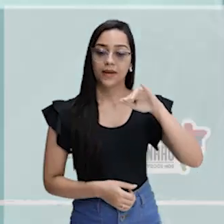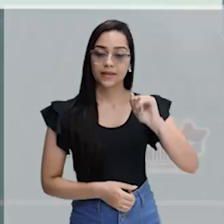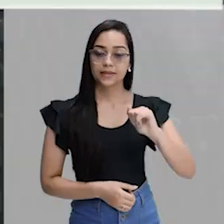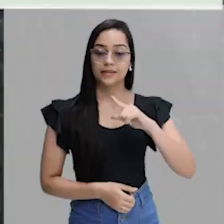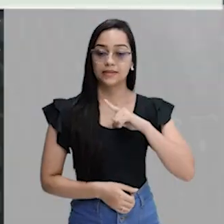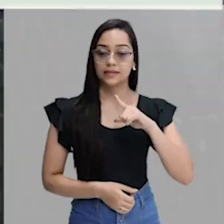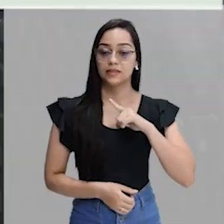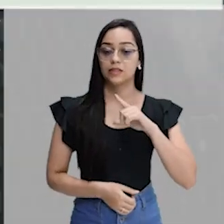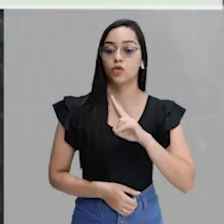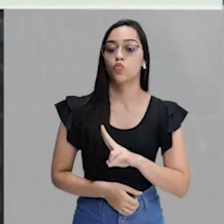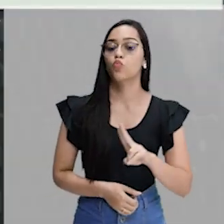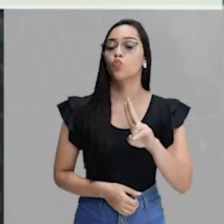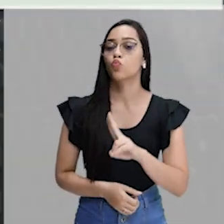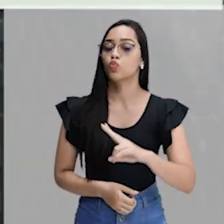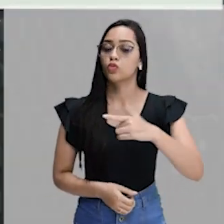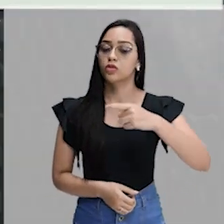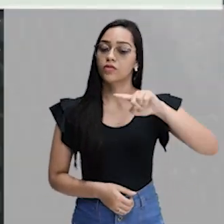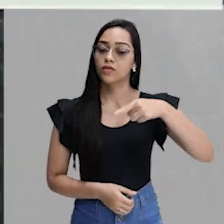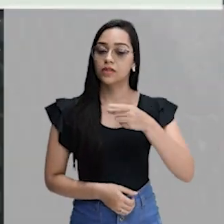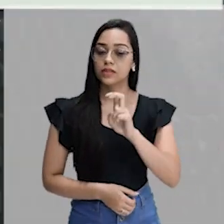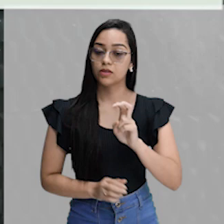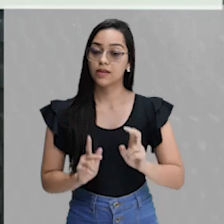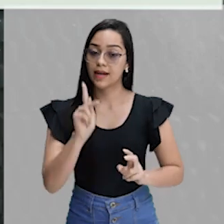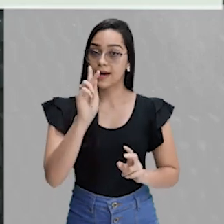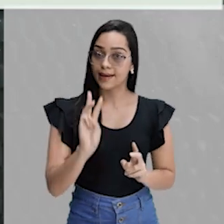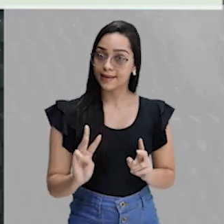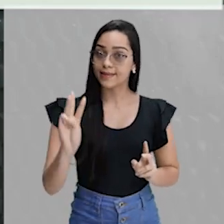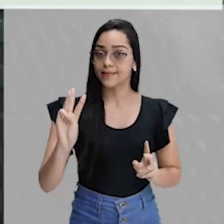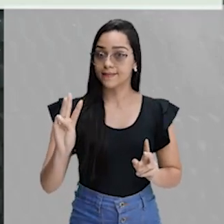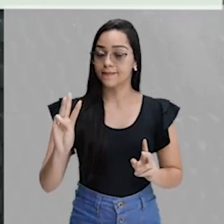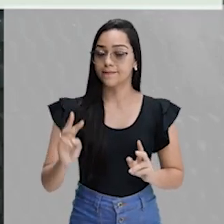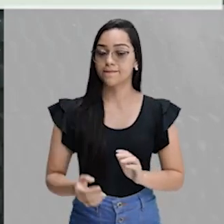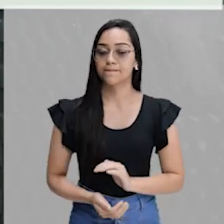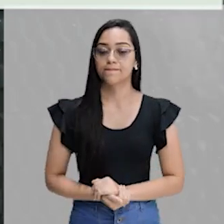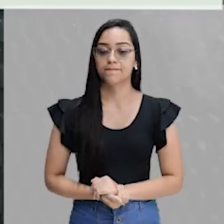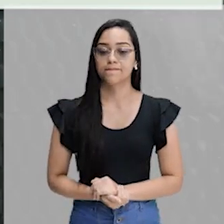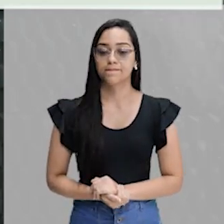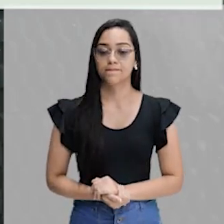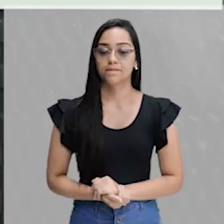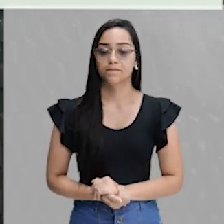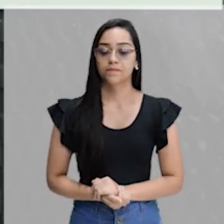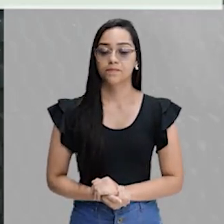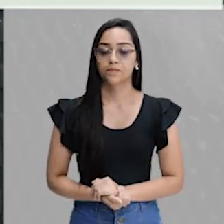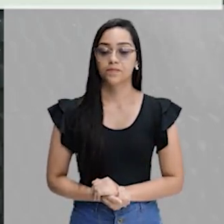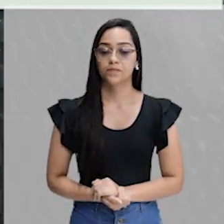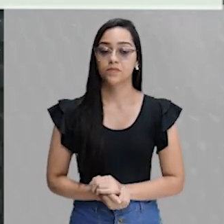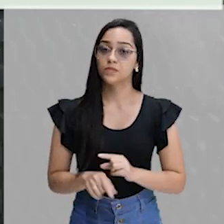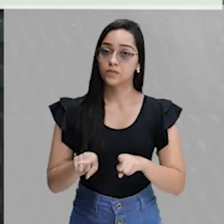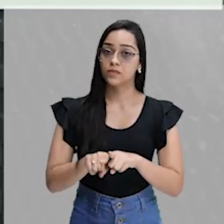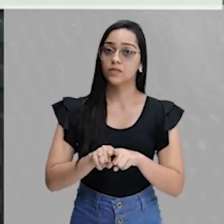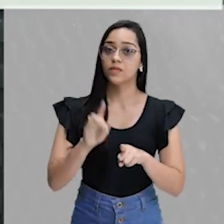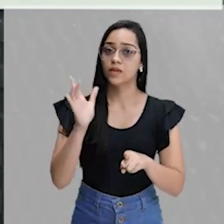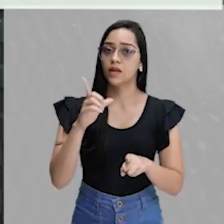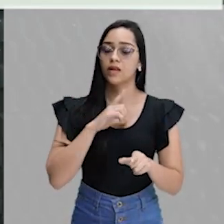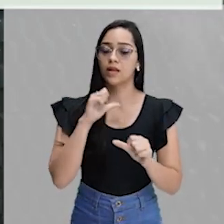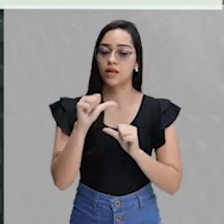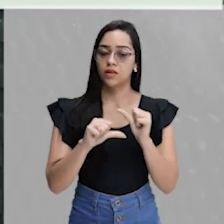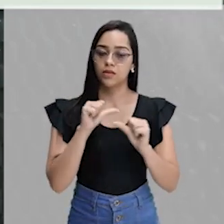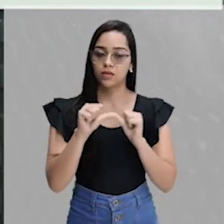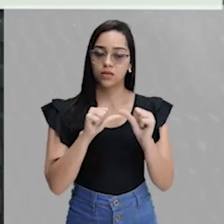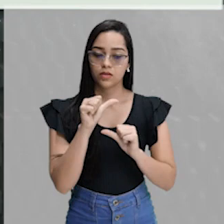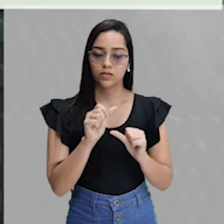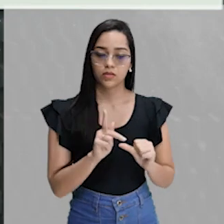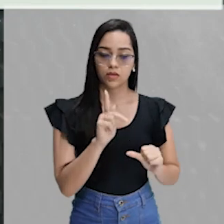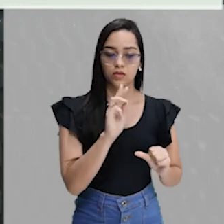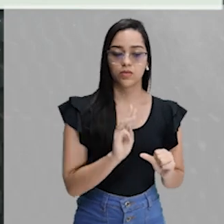útil de 2,5 kW, né? Já fazendo a transformação, né, de kilowatts